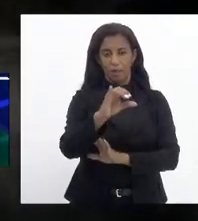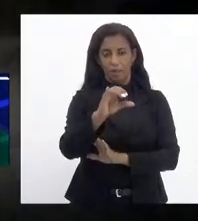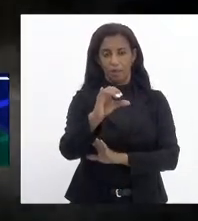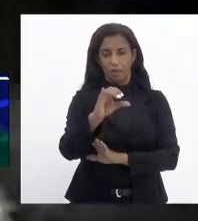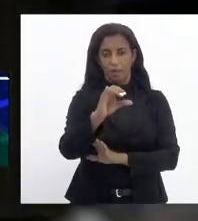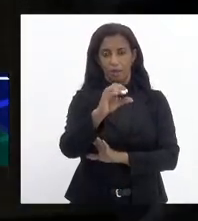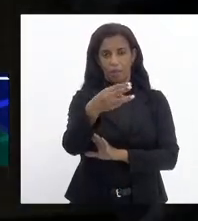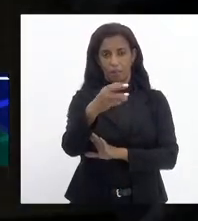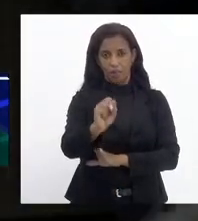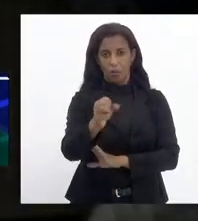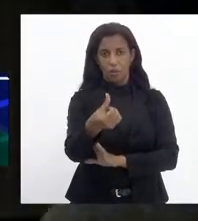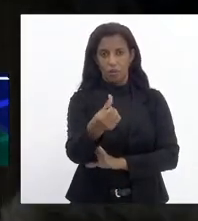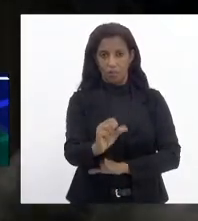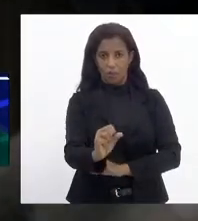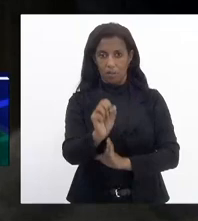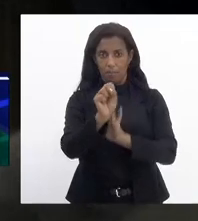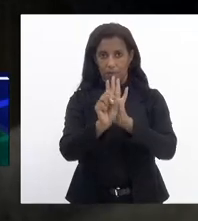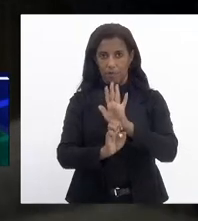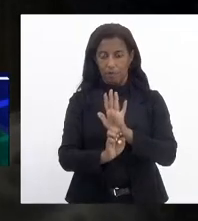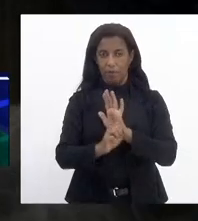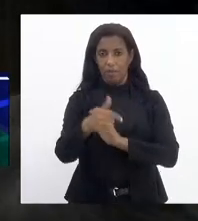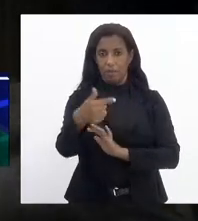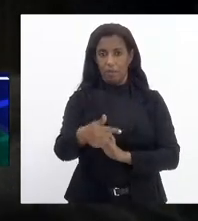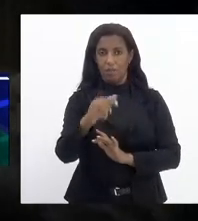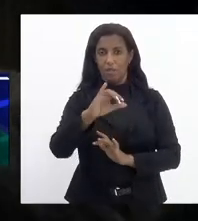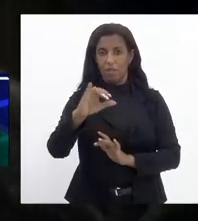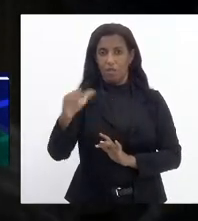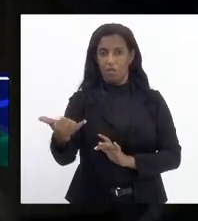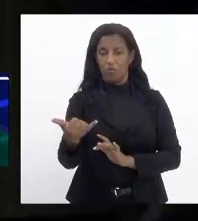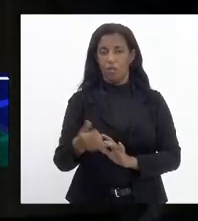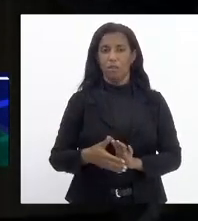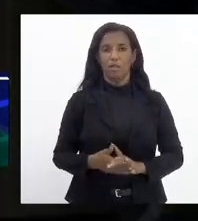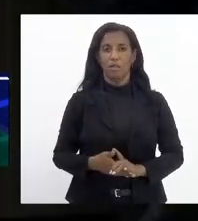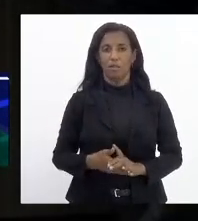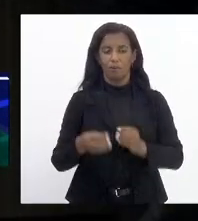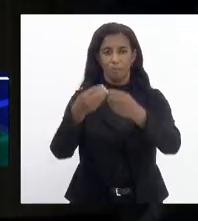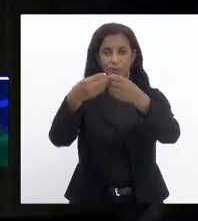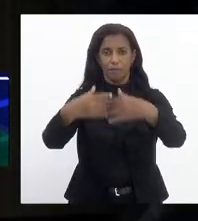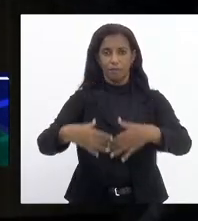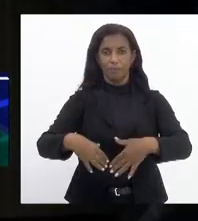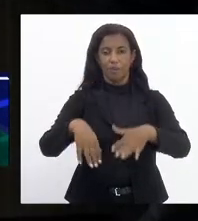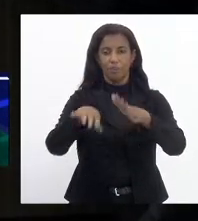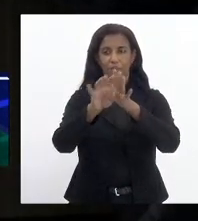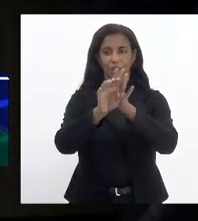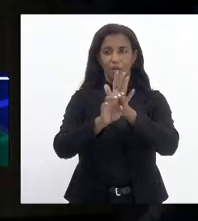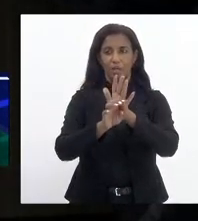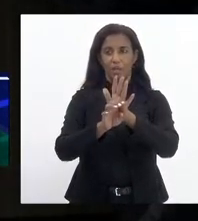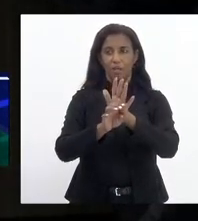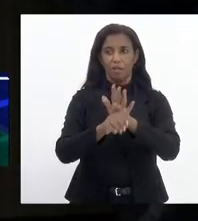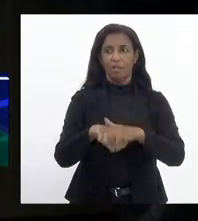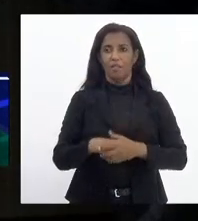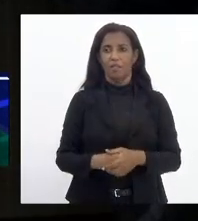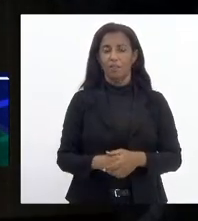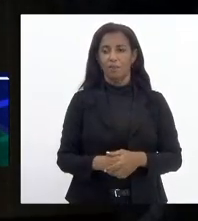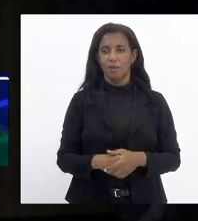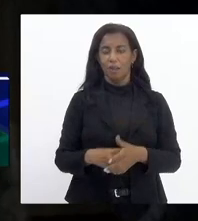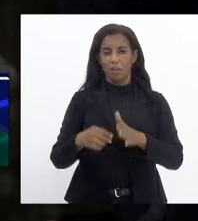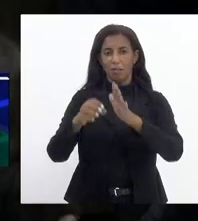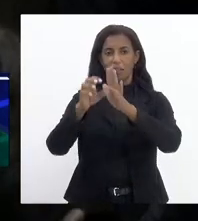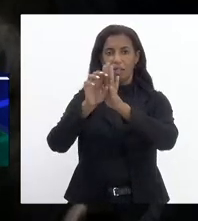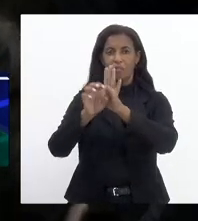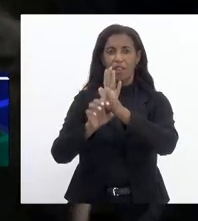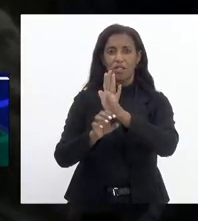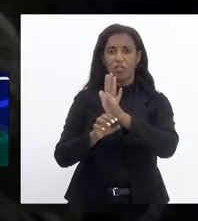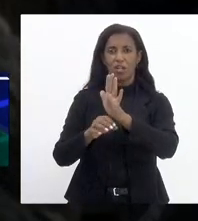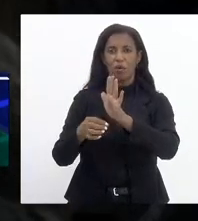38 e 69, pela emenda 2 da CCJ, pela prejudicabilidade da emenda 39, pelas emendas 18 e 19